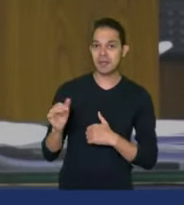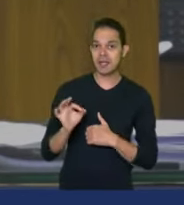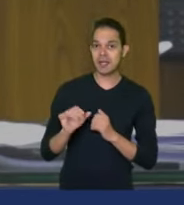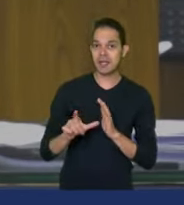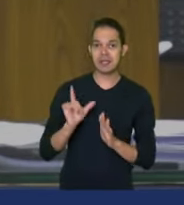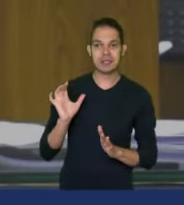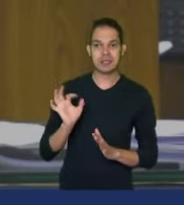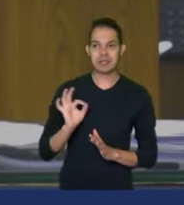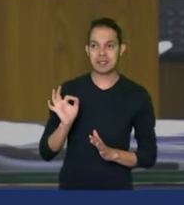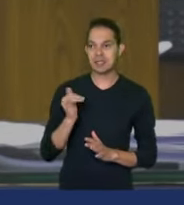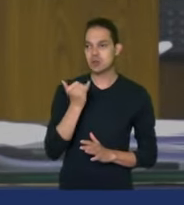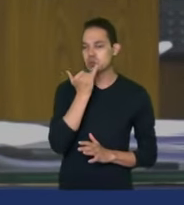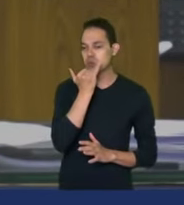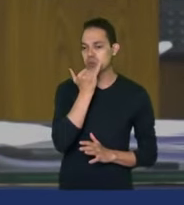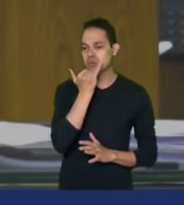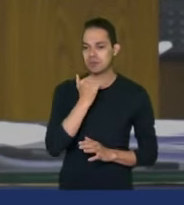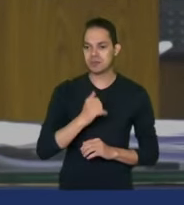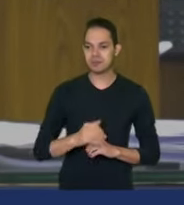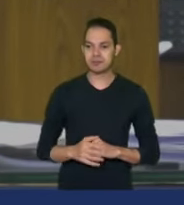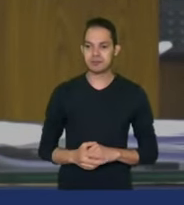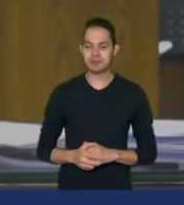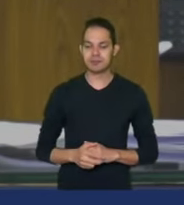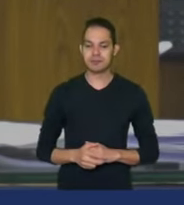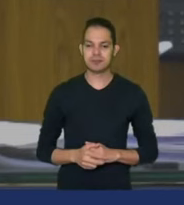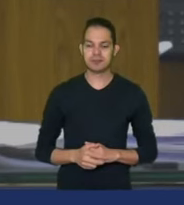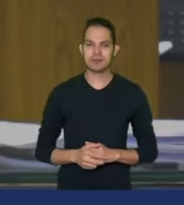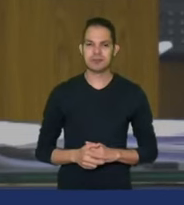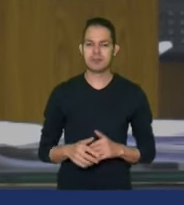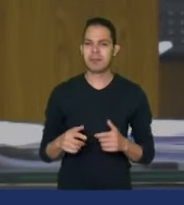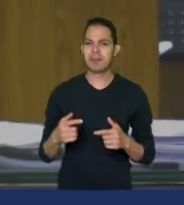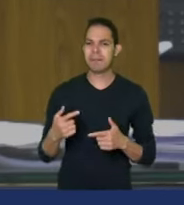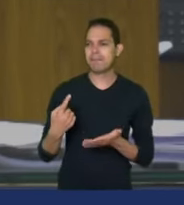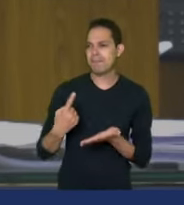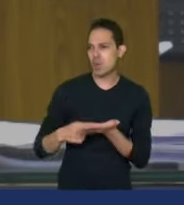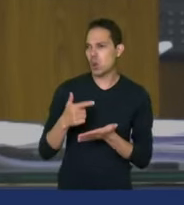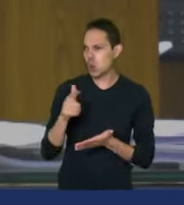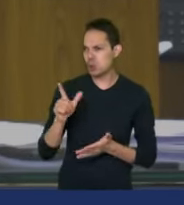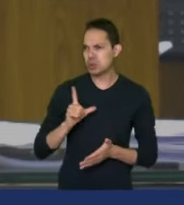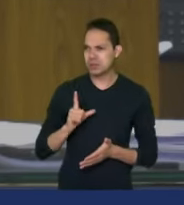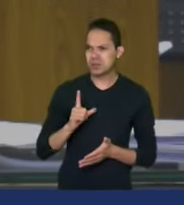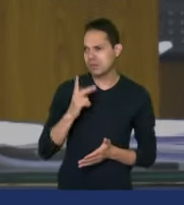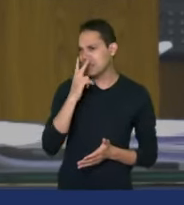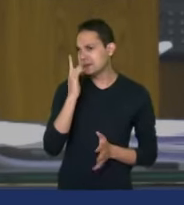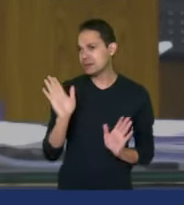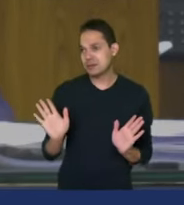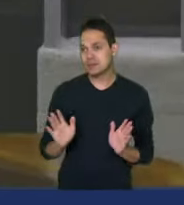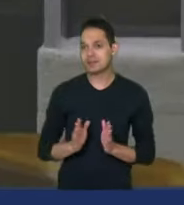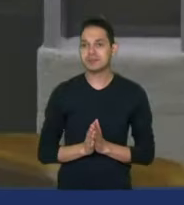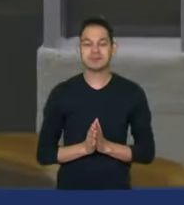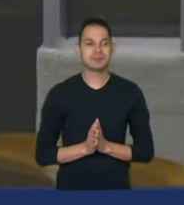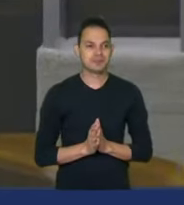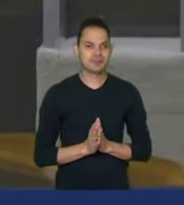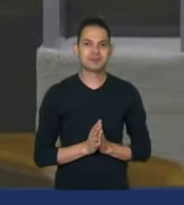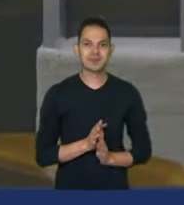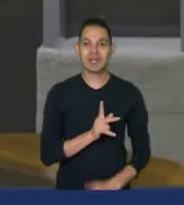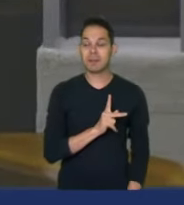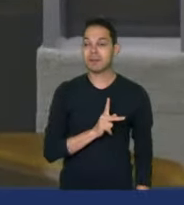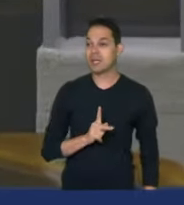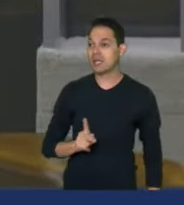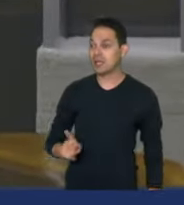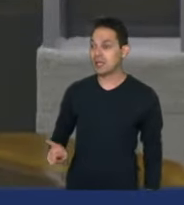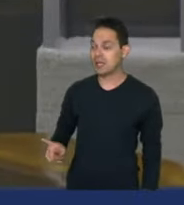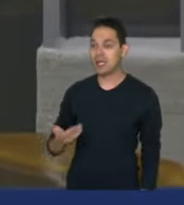A senhora parece que tinha uma outra atividade, mas está aqui escrito, vai ser um prazer ouvi-la. Senhor presidente,